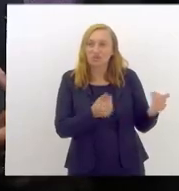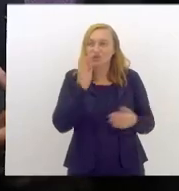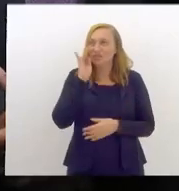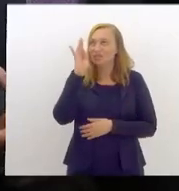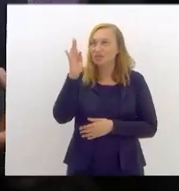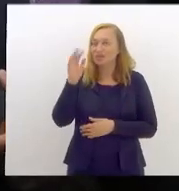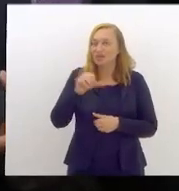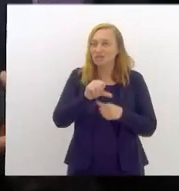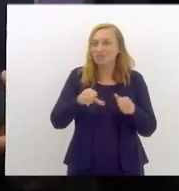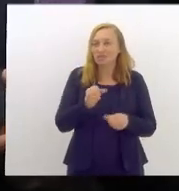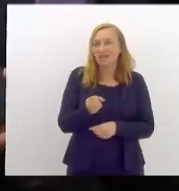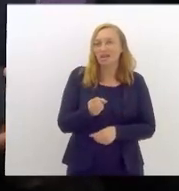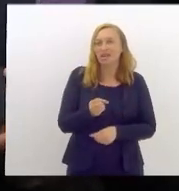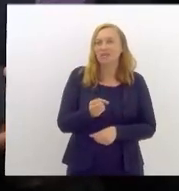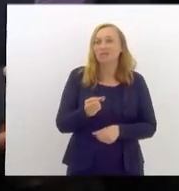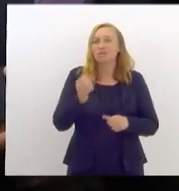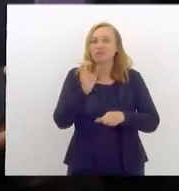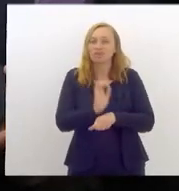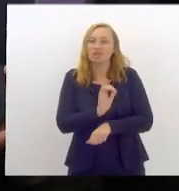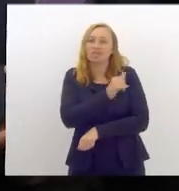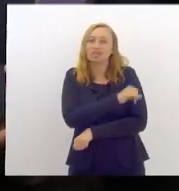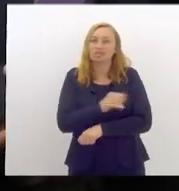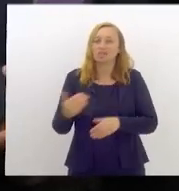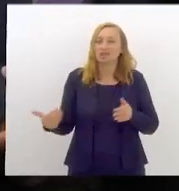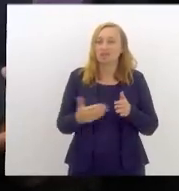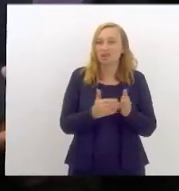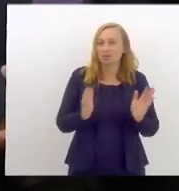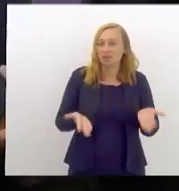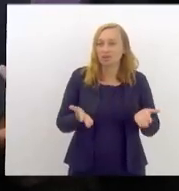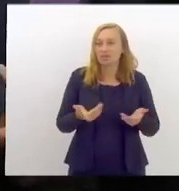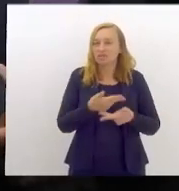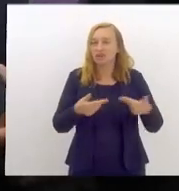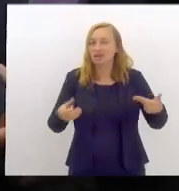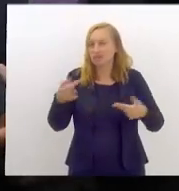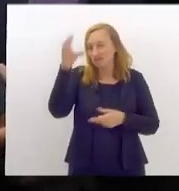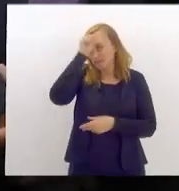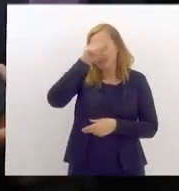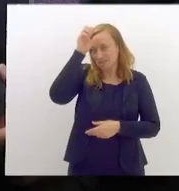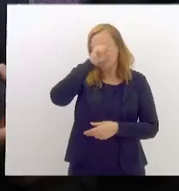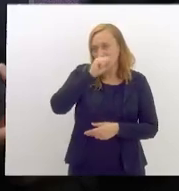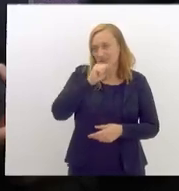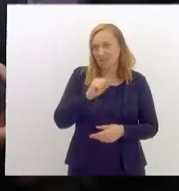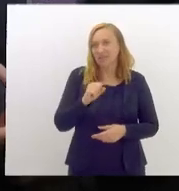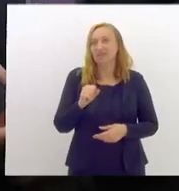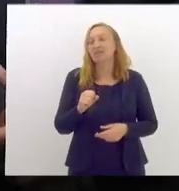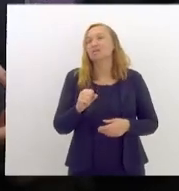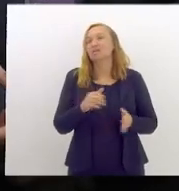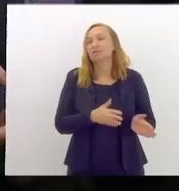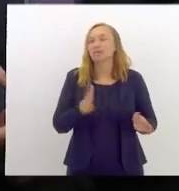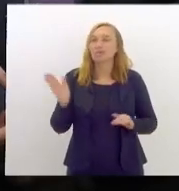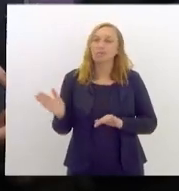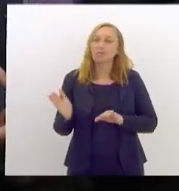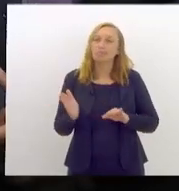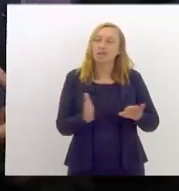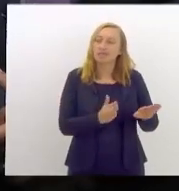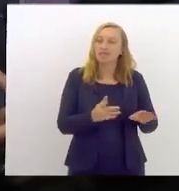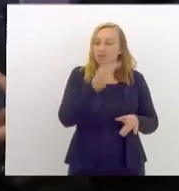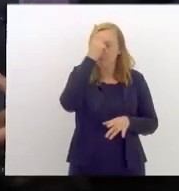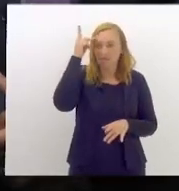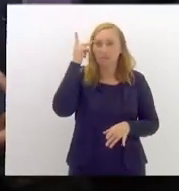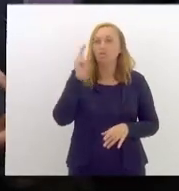sonhava e mudar o estado do Rio de Janeiro de lá para cá muitos aprendizados sejam esse passados por pessoas